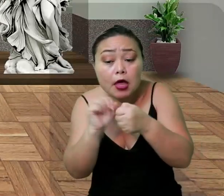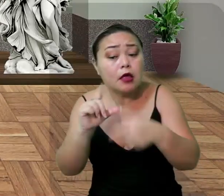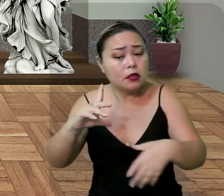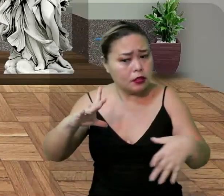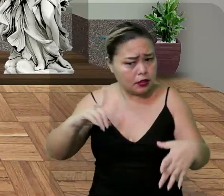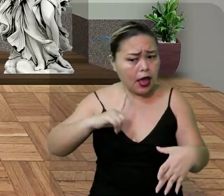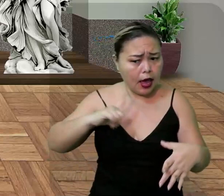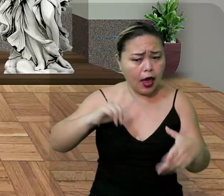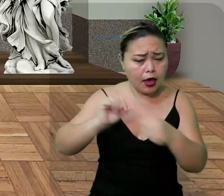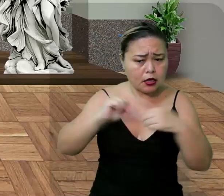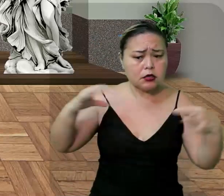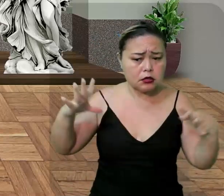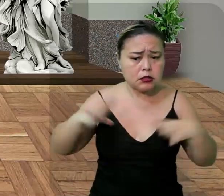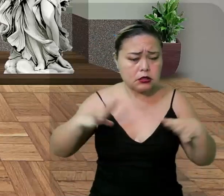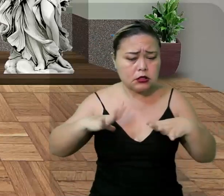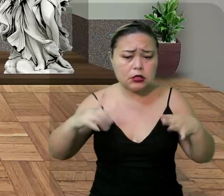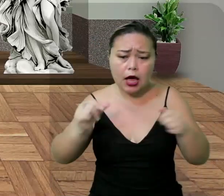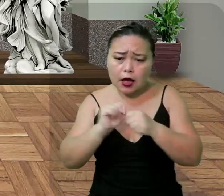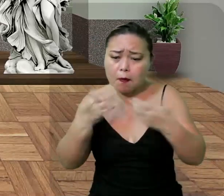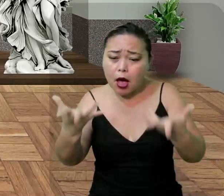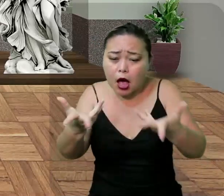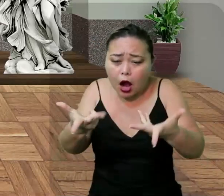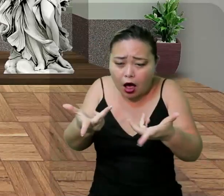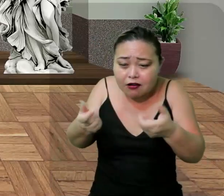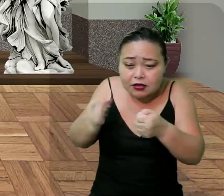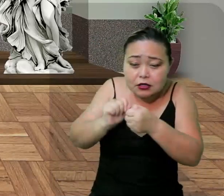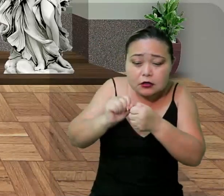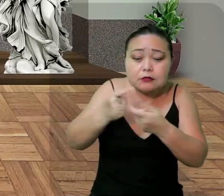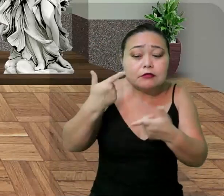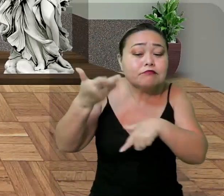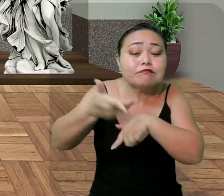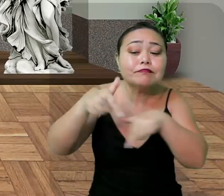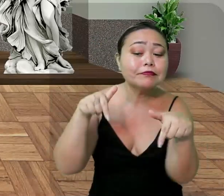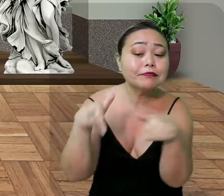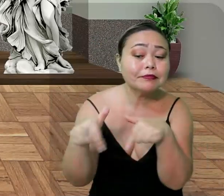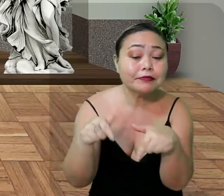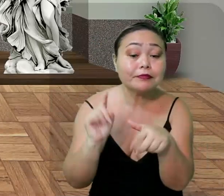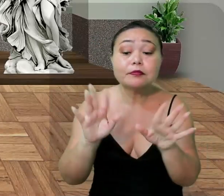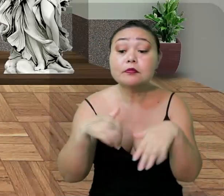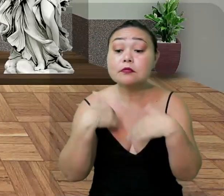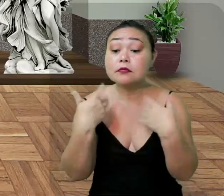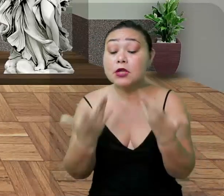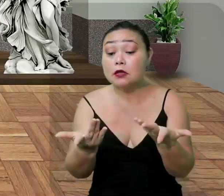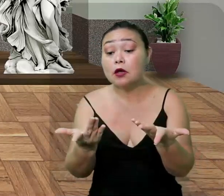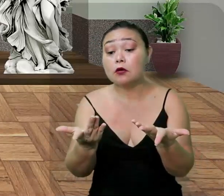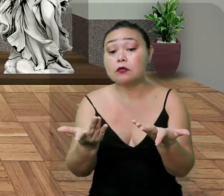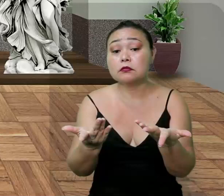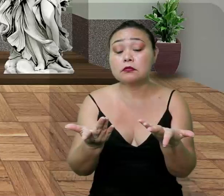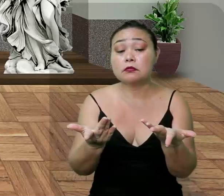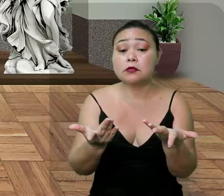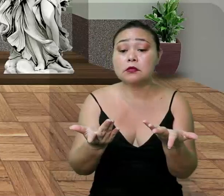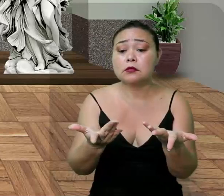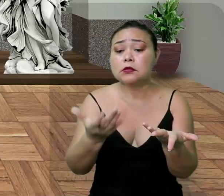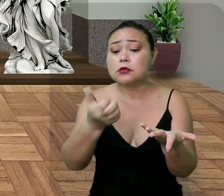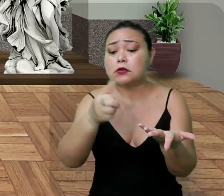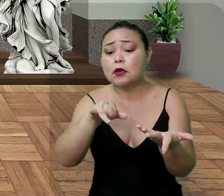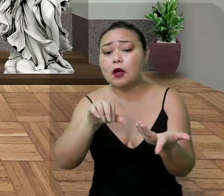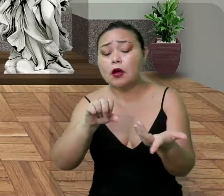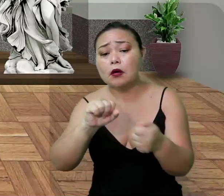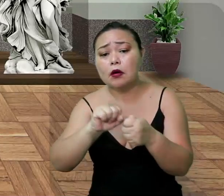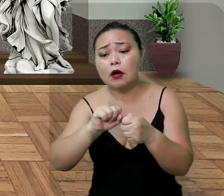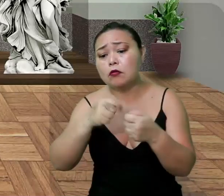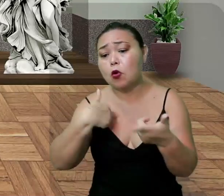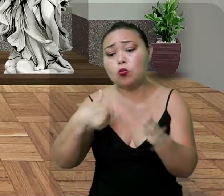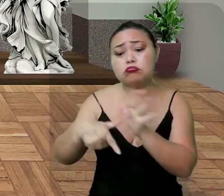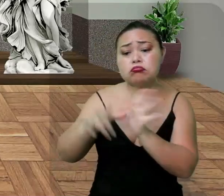cidades maravilhosas para se trabalhar, né? Com isso, uma das crises, de repente você não